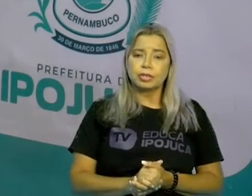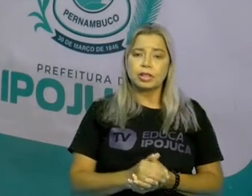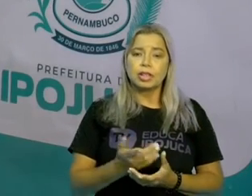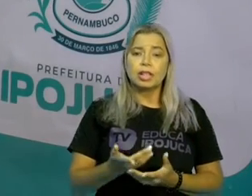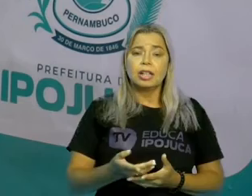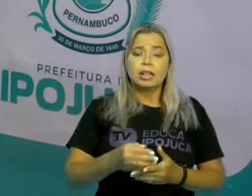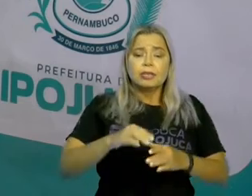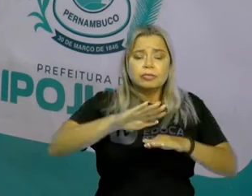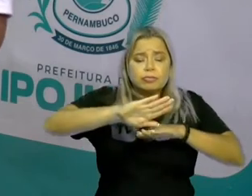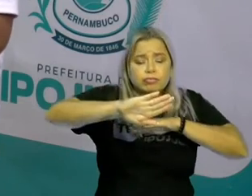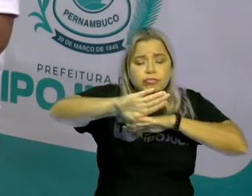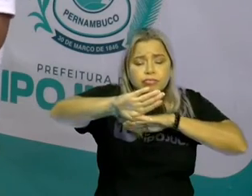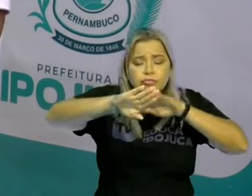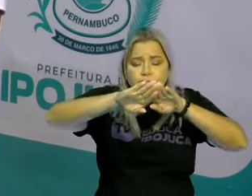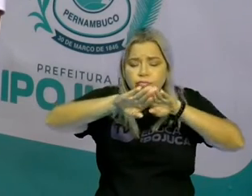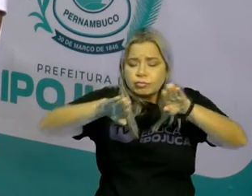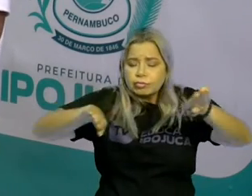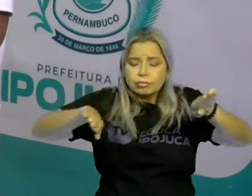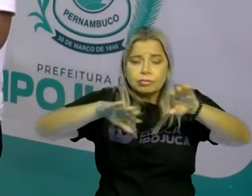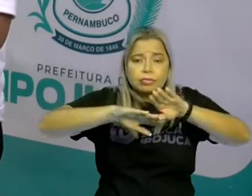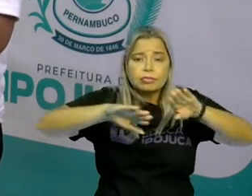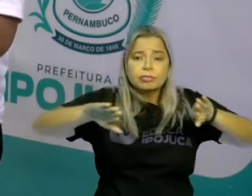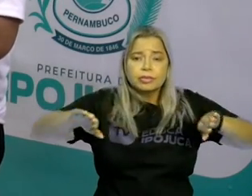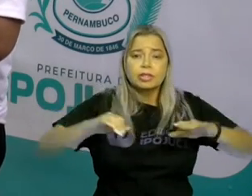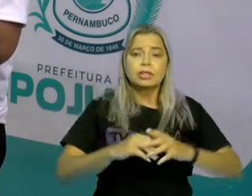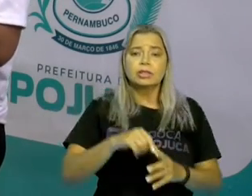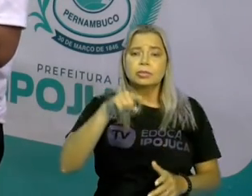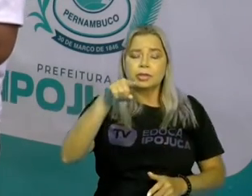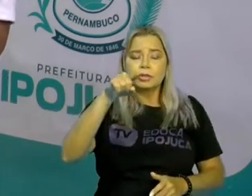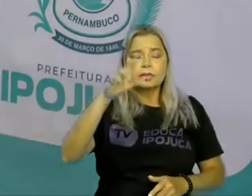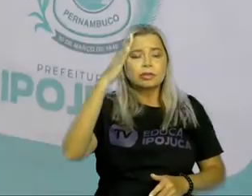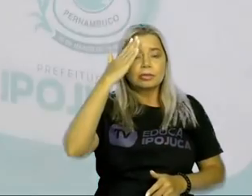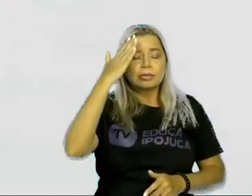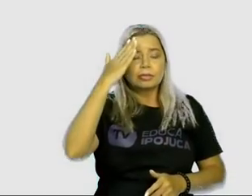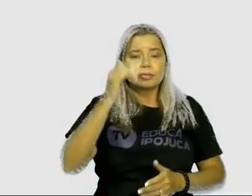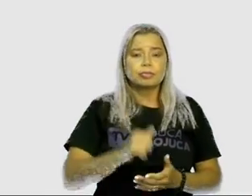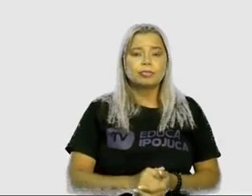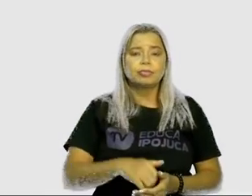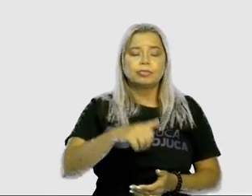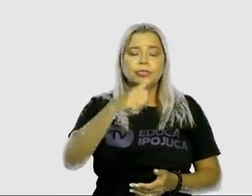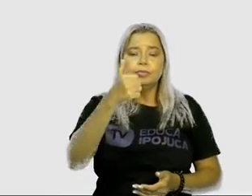a fragmentação dele para que vocês entendessem. Vamos lá novamente?